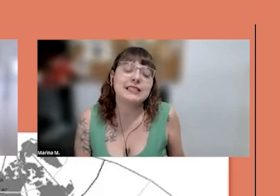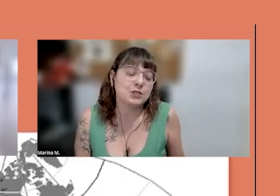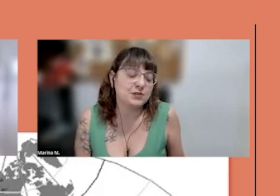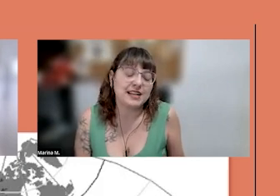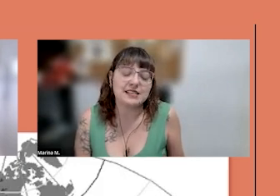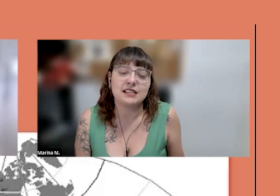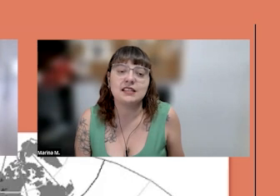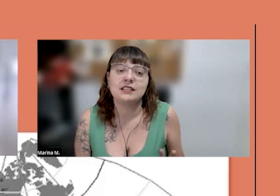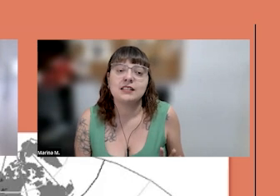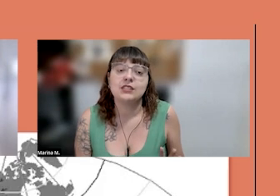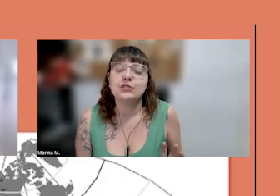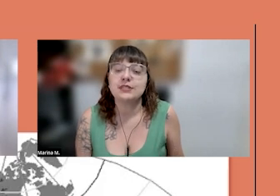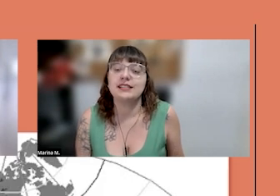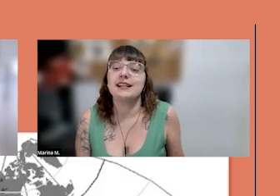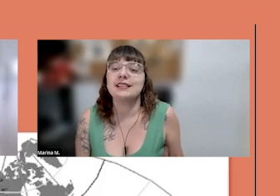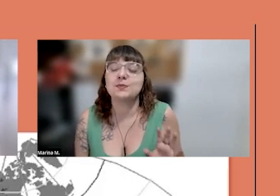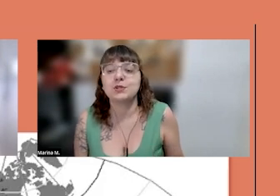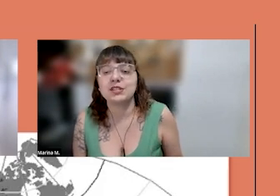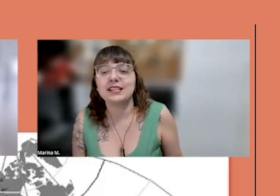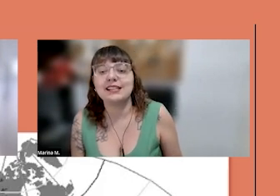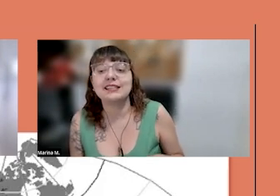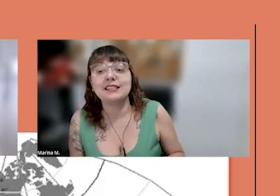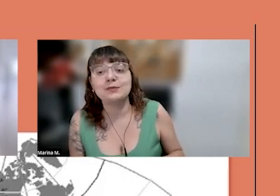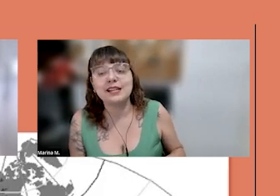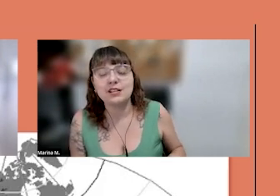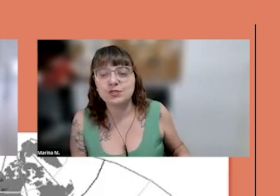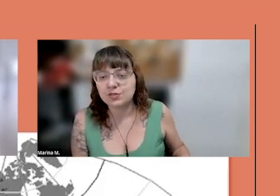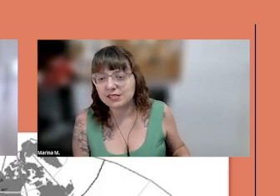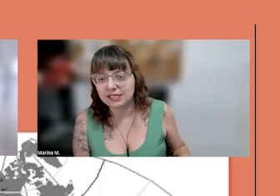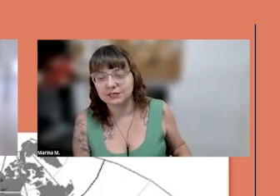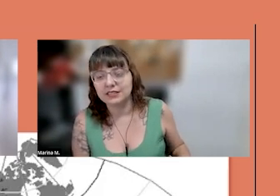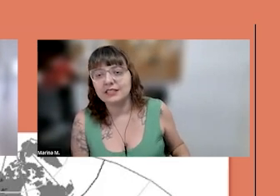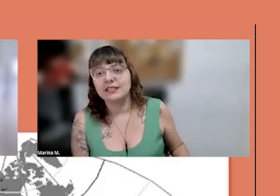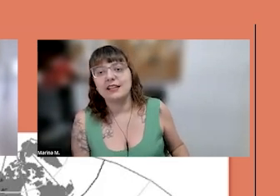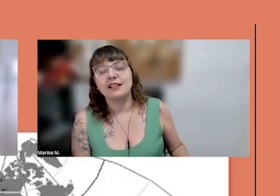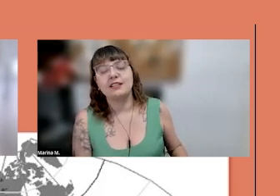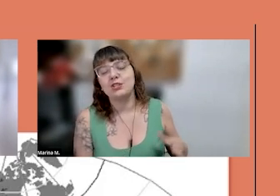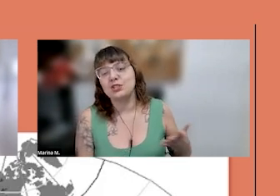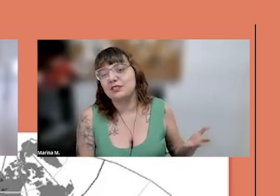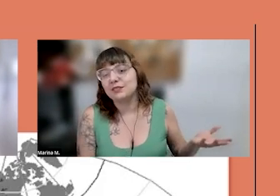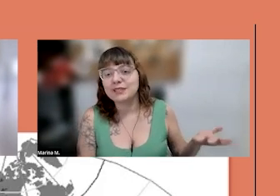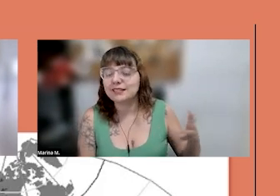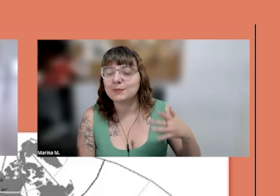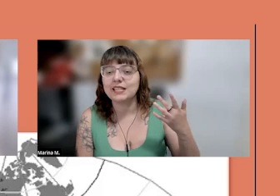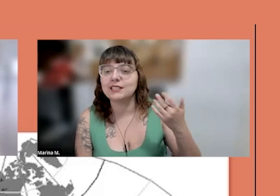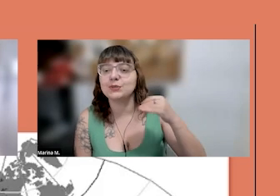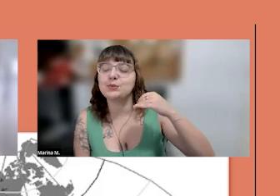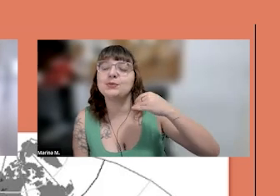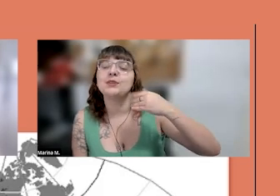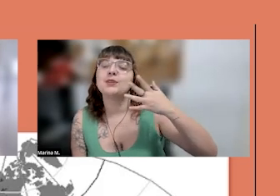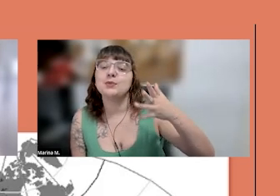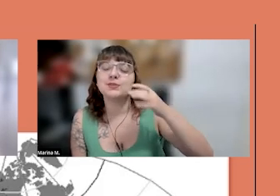nenhum sistema de referência de coordenadas projetada que não traz distorção, né? A gente não está